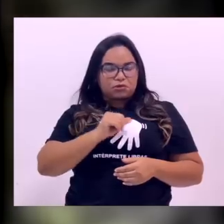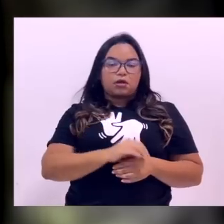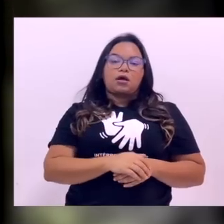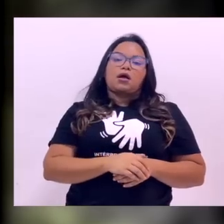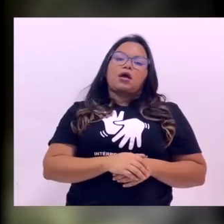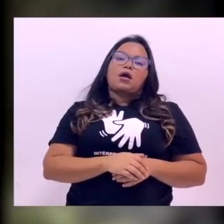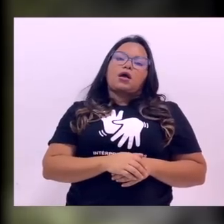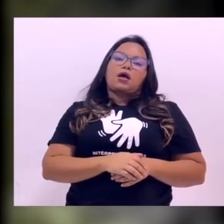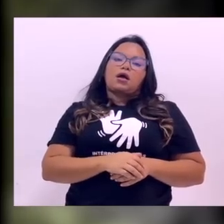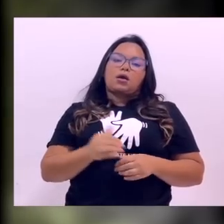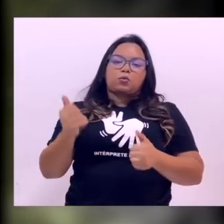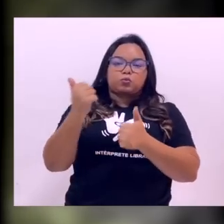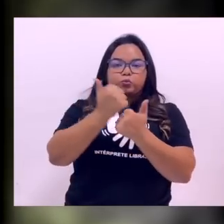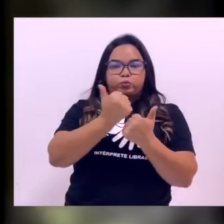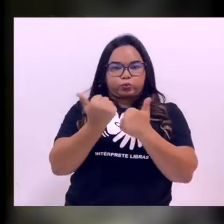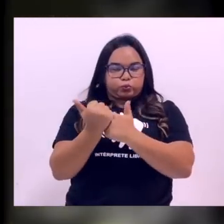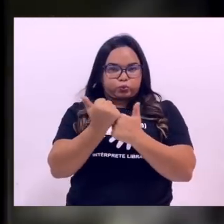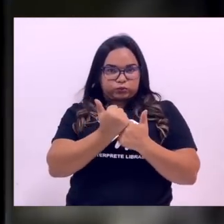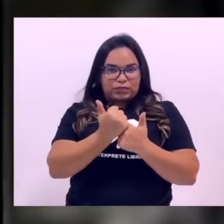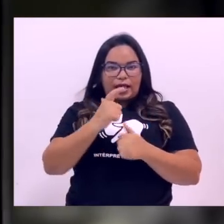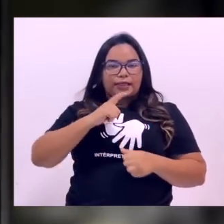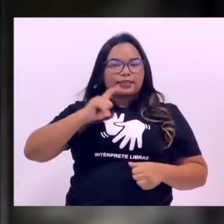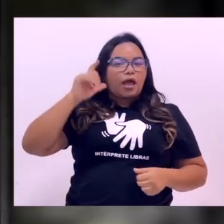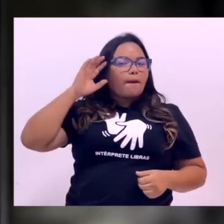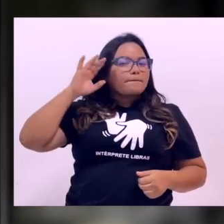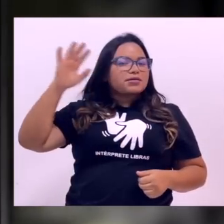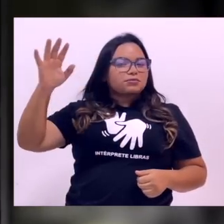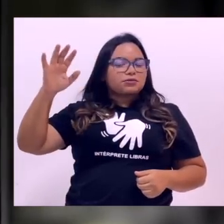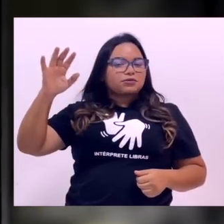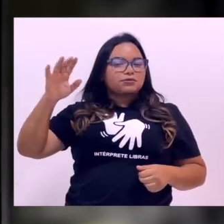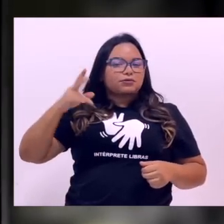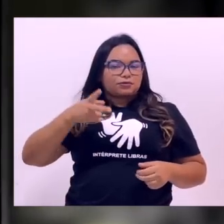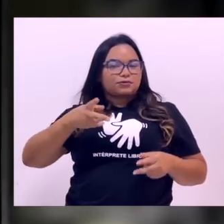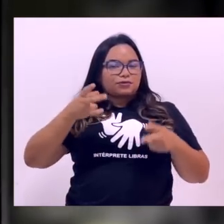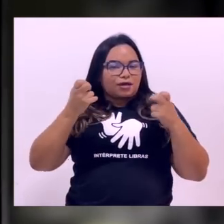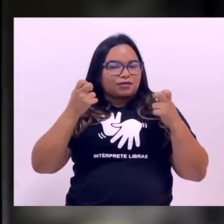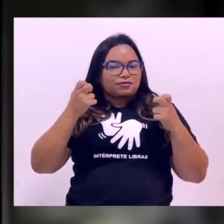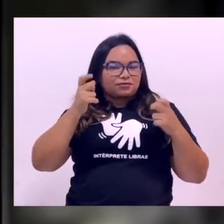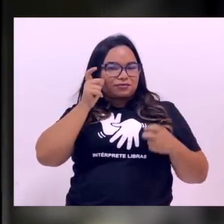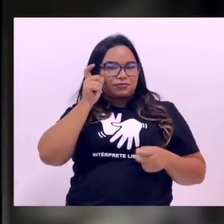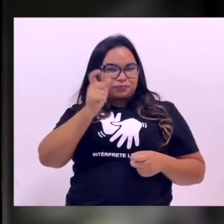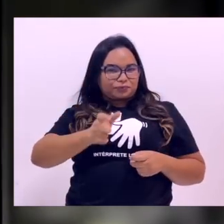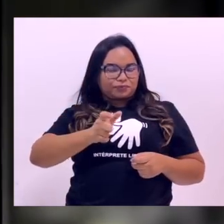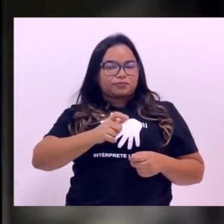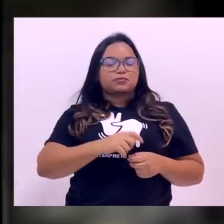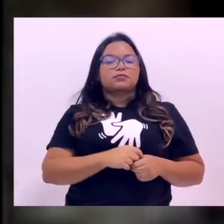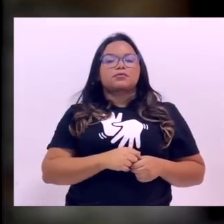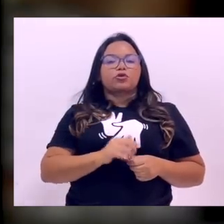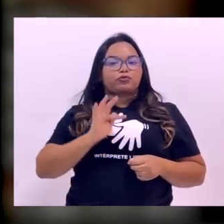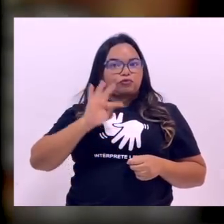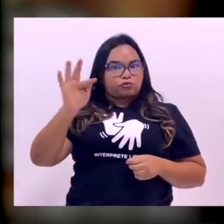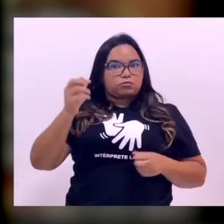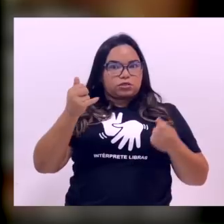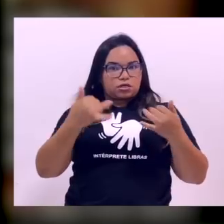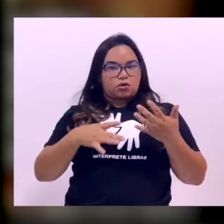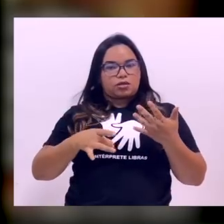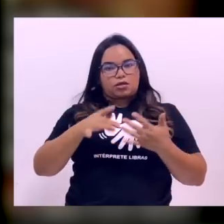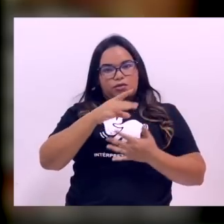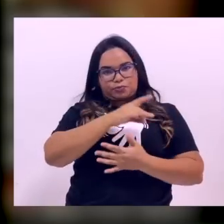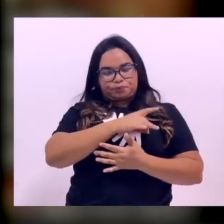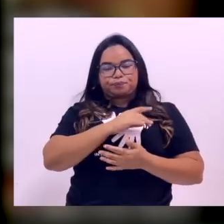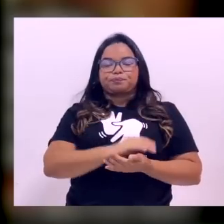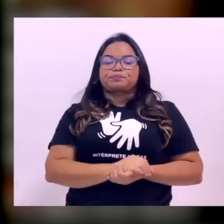masculina ou feminina, um pode ficar no lugar do outro. Há um pensamento interessante e nós vamos falar sobre ele com mais detalhes no